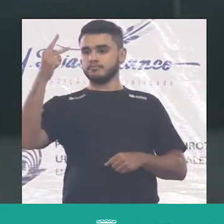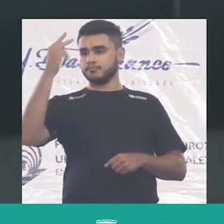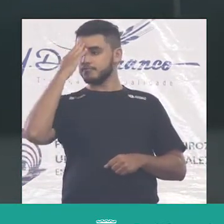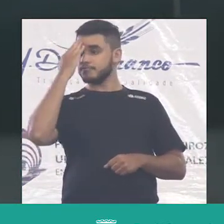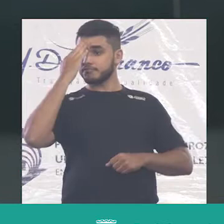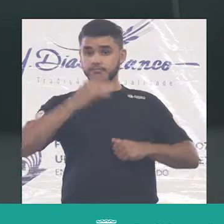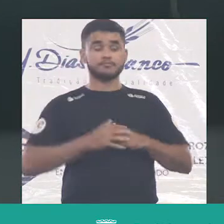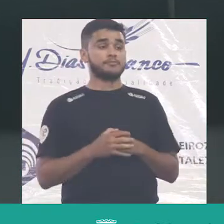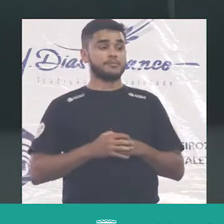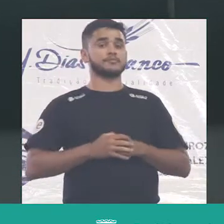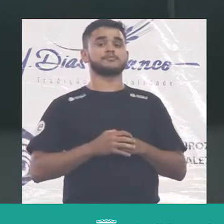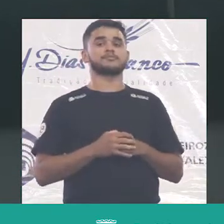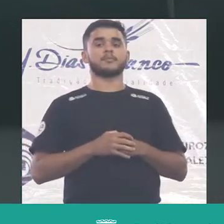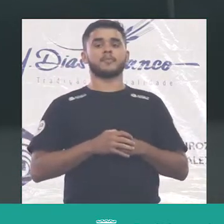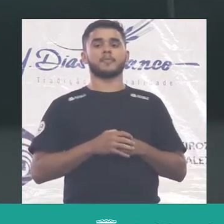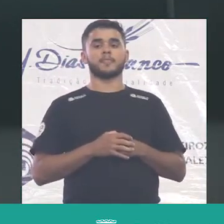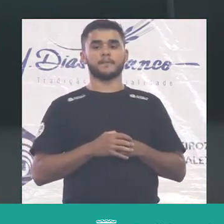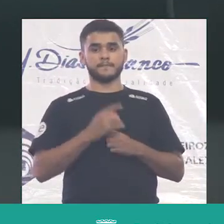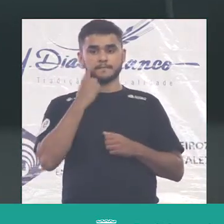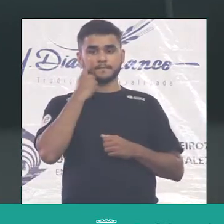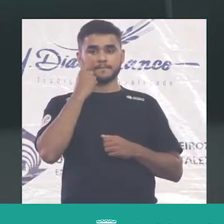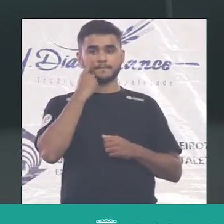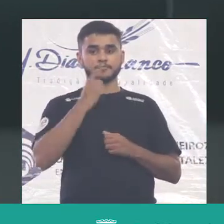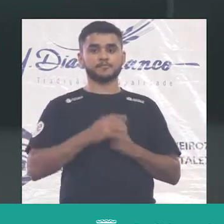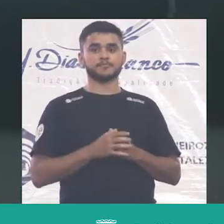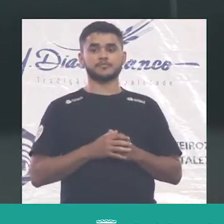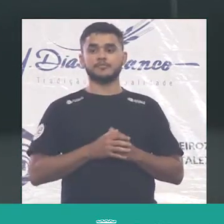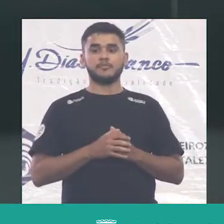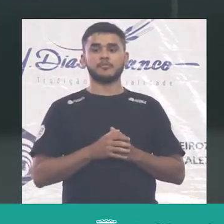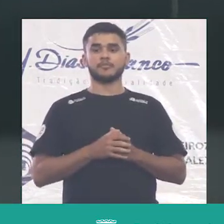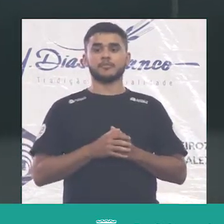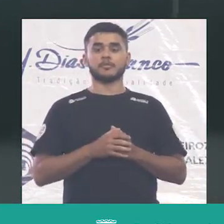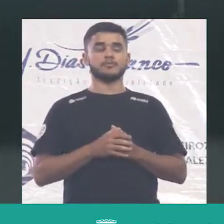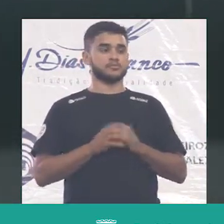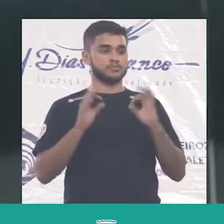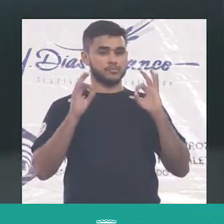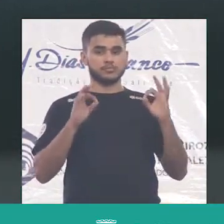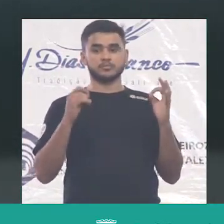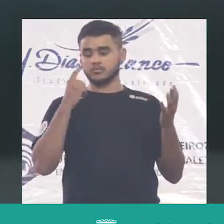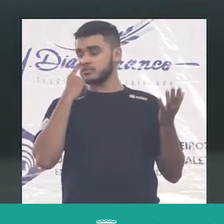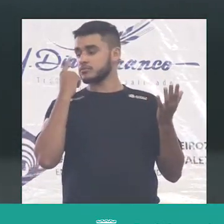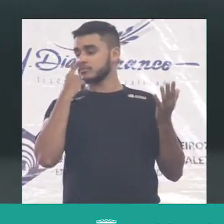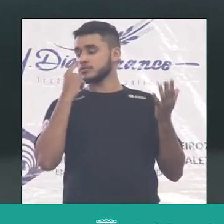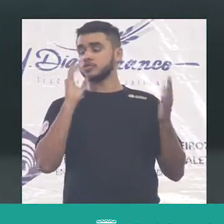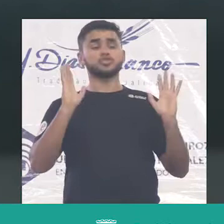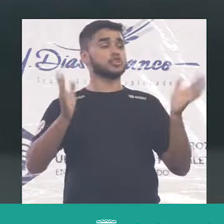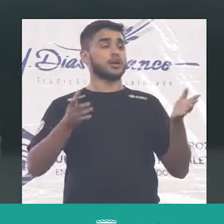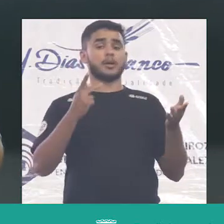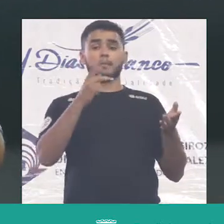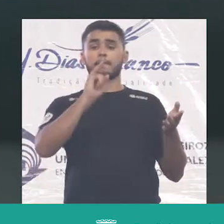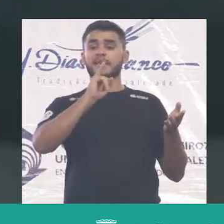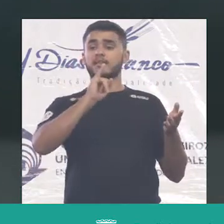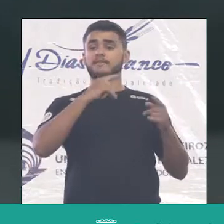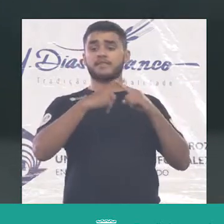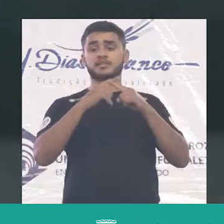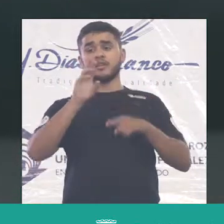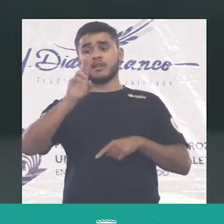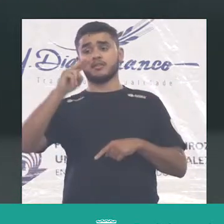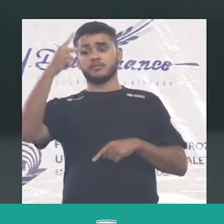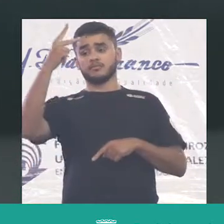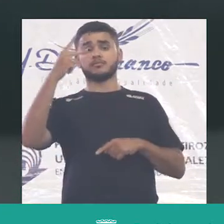área da base. Tranquilo aí? Eu só fiz calcular a área da base por enquanto. Eu apliquei πr ao quadrado e calculei a área da